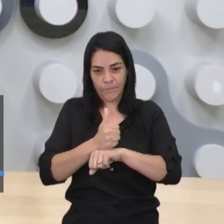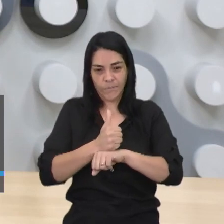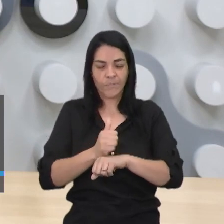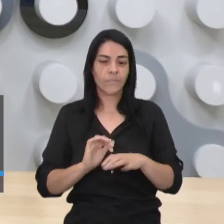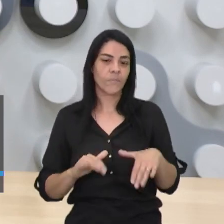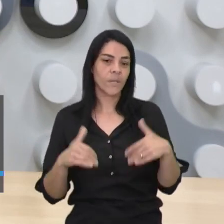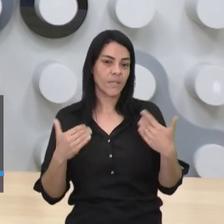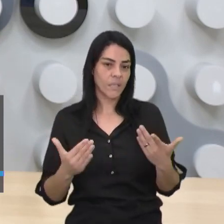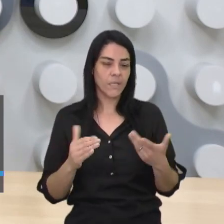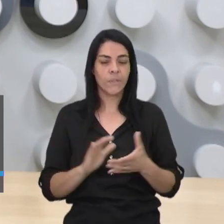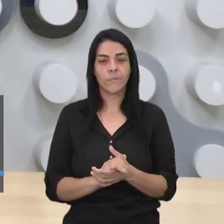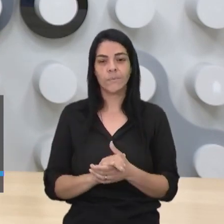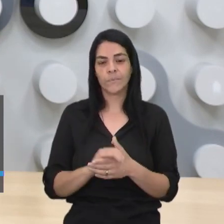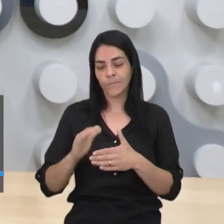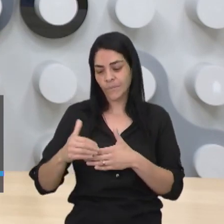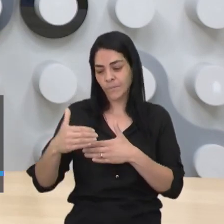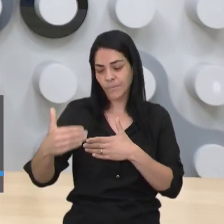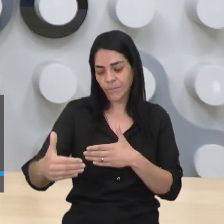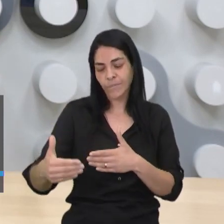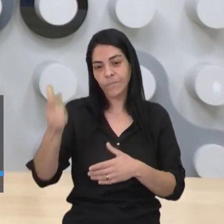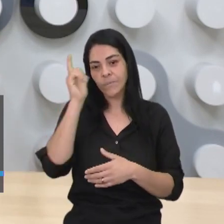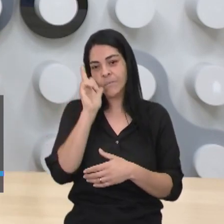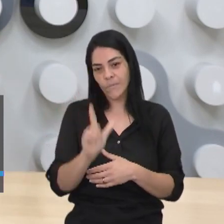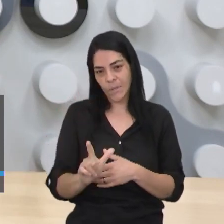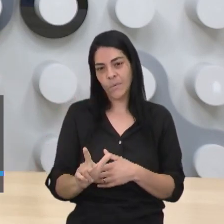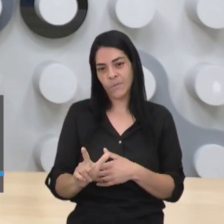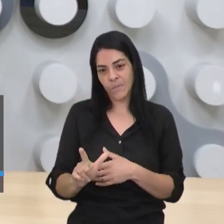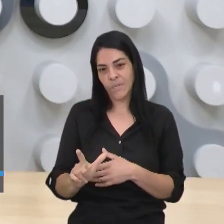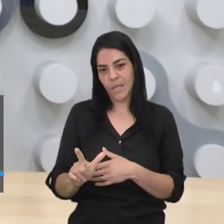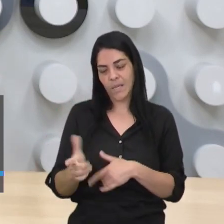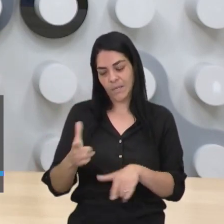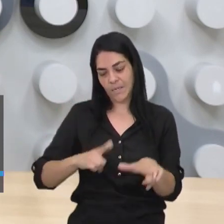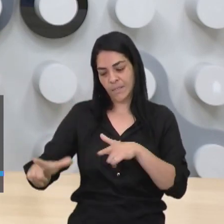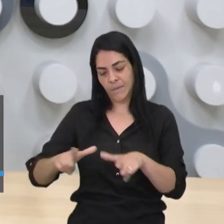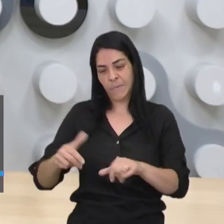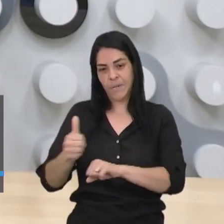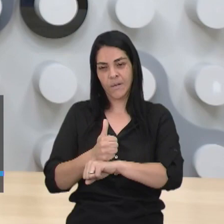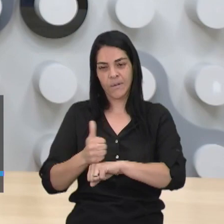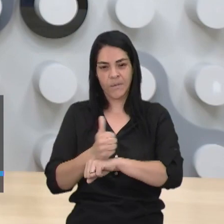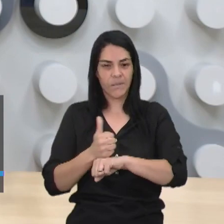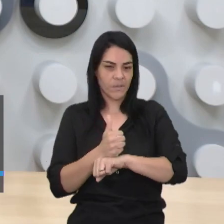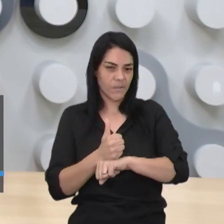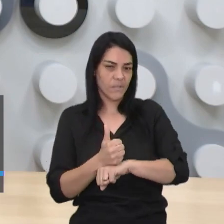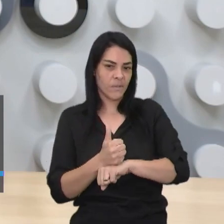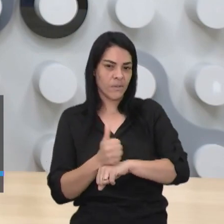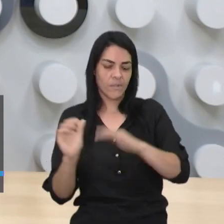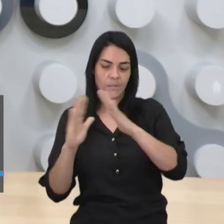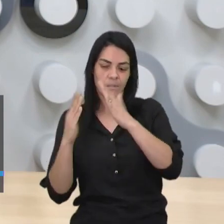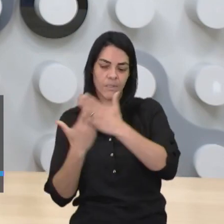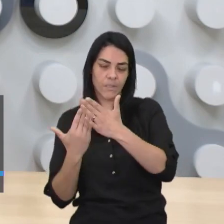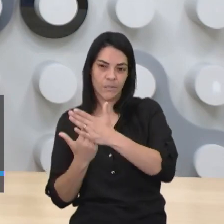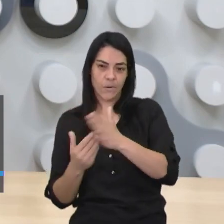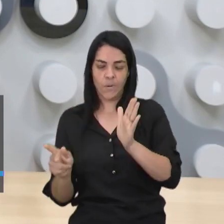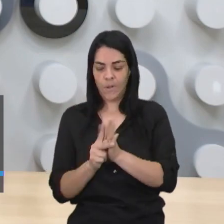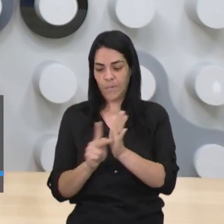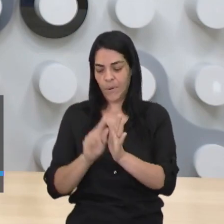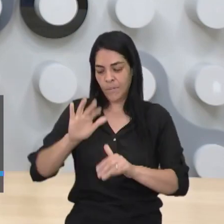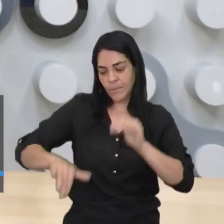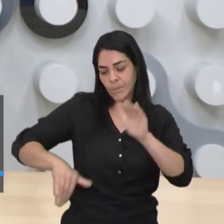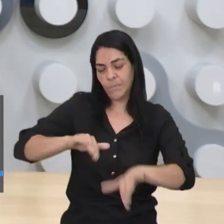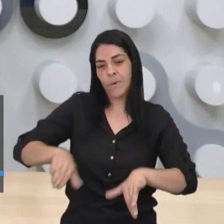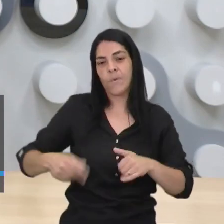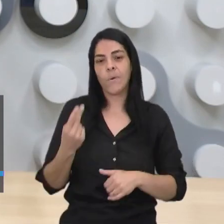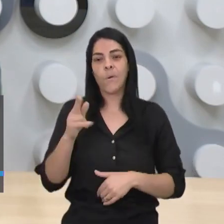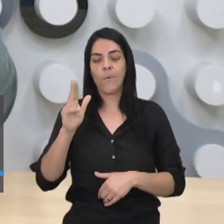Tá? E daí por diante você pode exercer profissões, seja em escolas de mergulho, como mergulhar